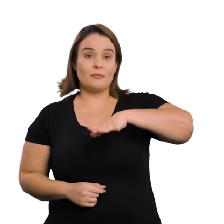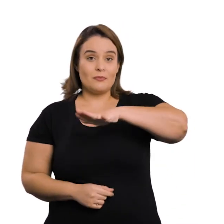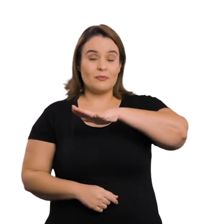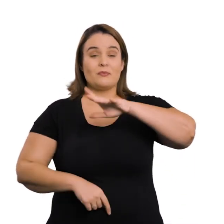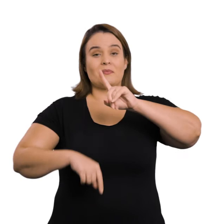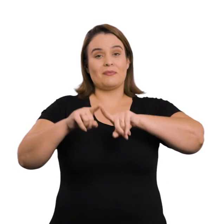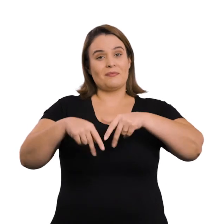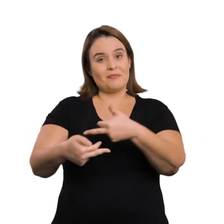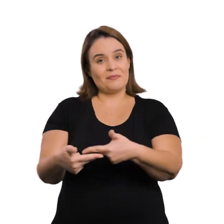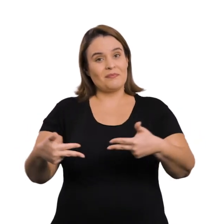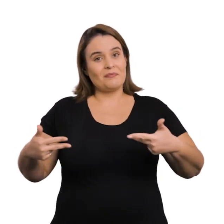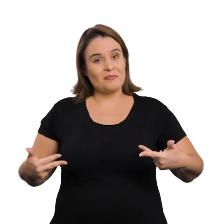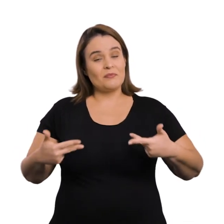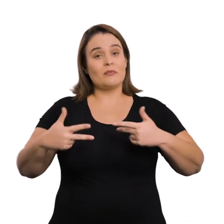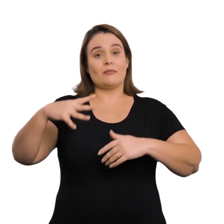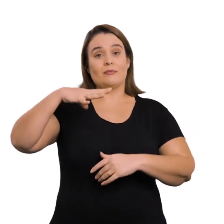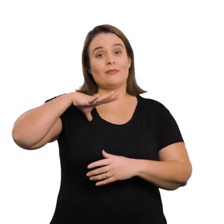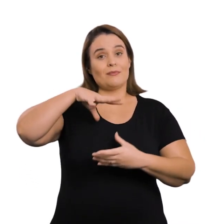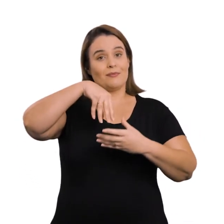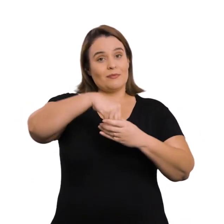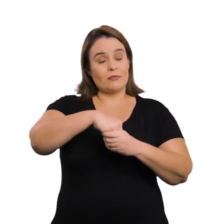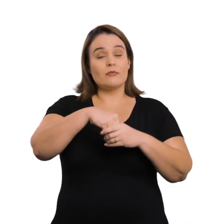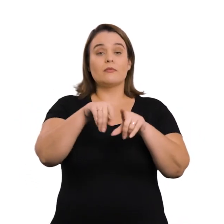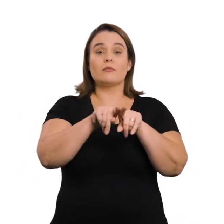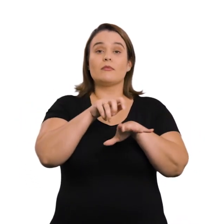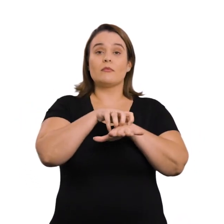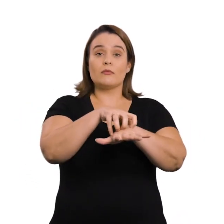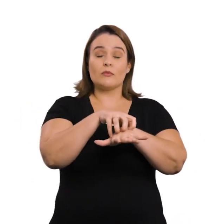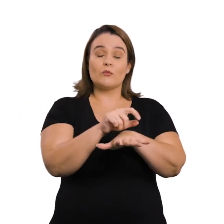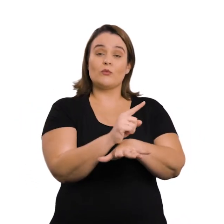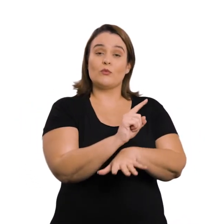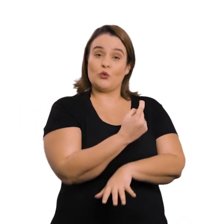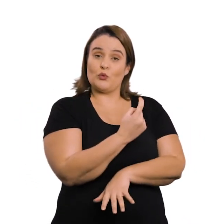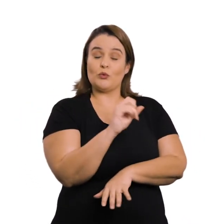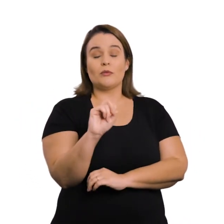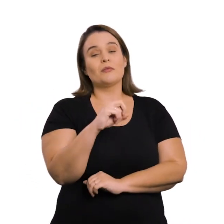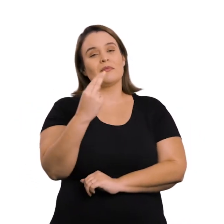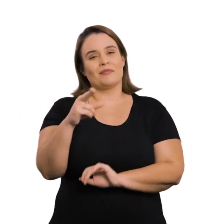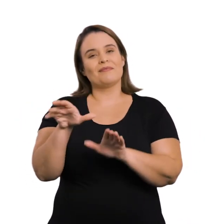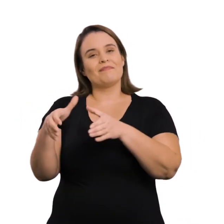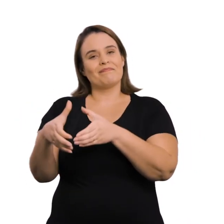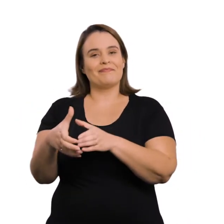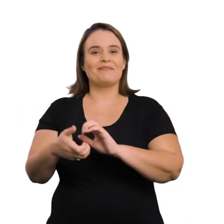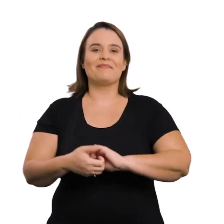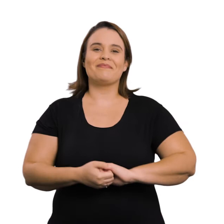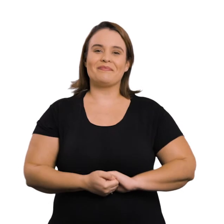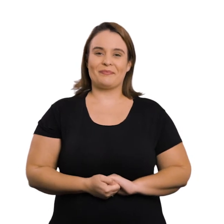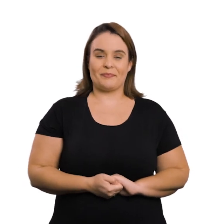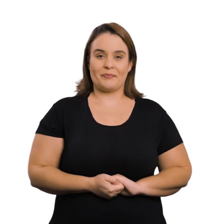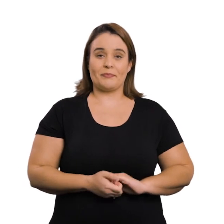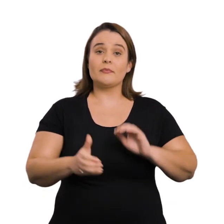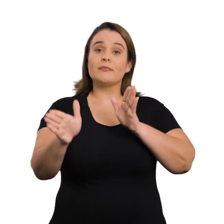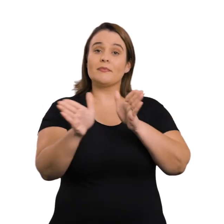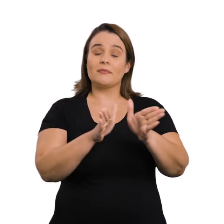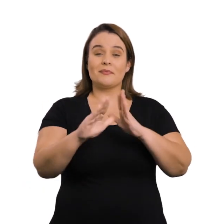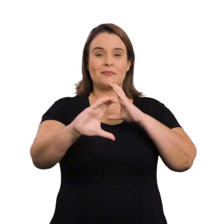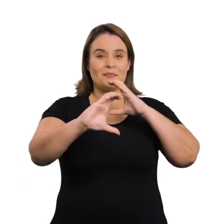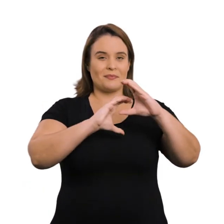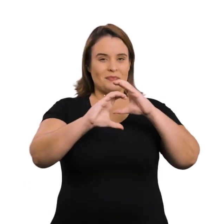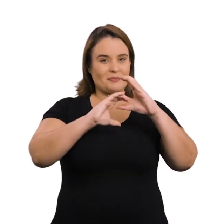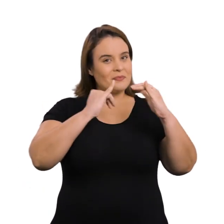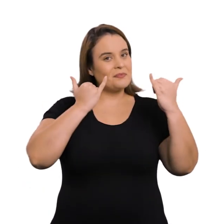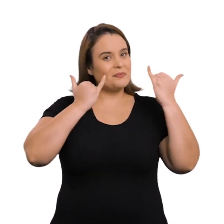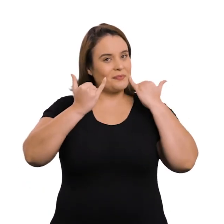nos espaços e equipamentos urbanos, nos meios de transporte individual ou coletivo. Acessibilidade